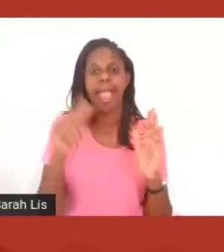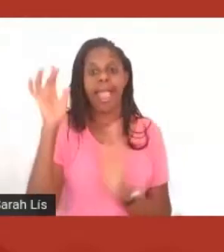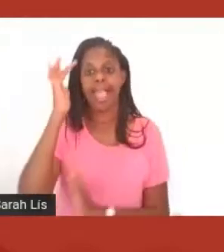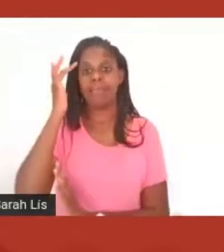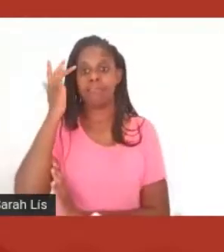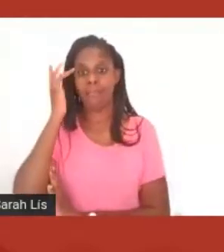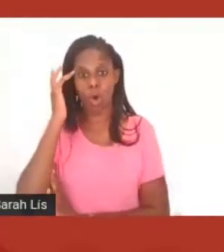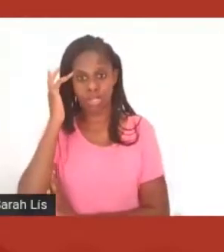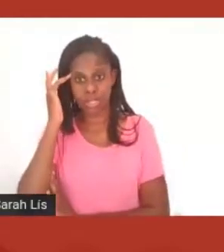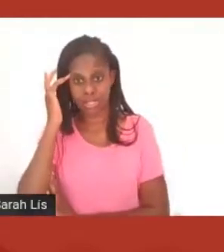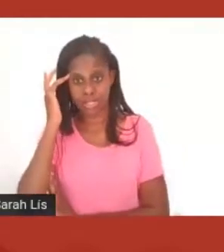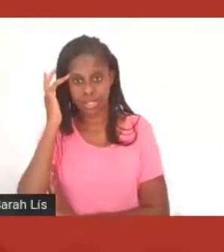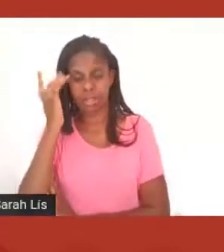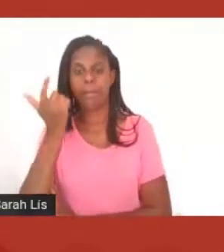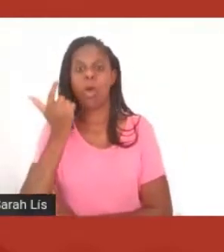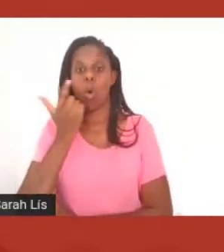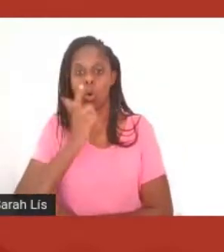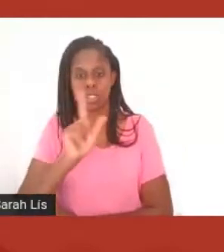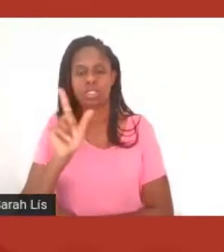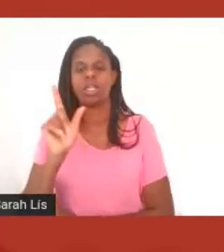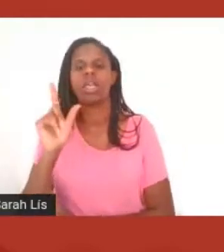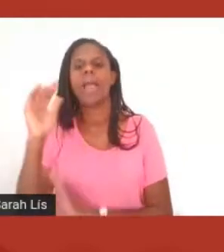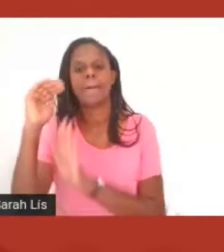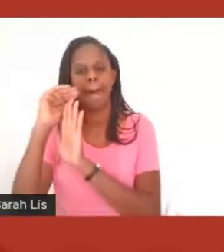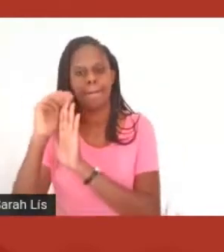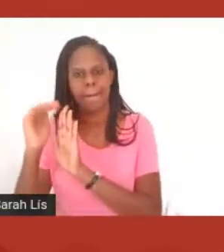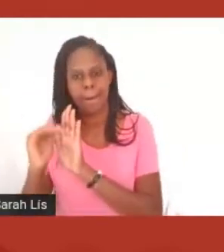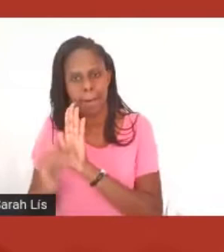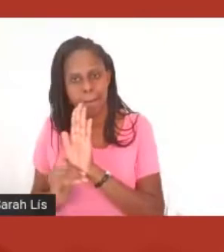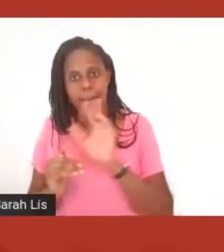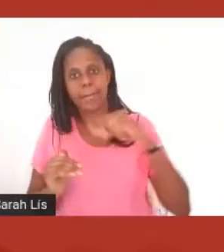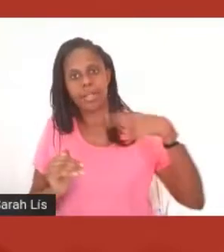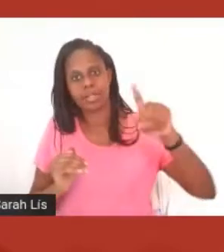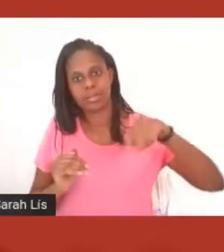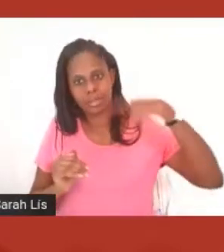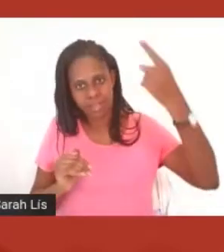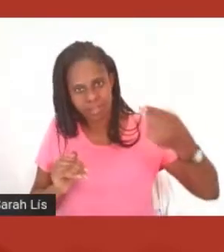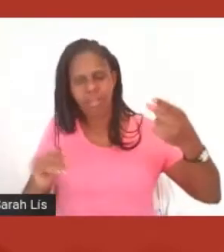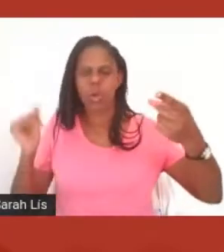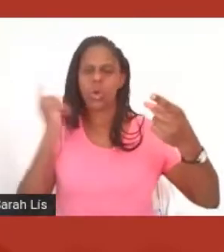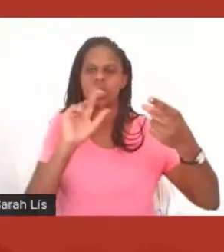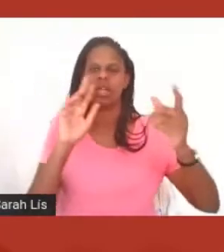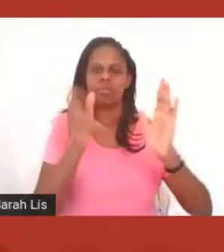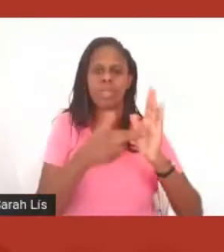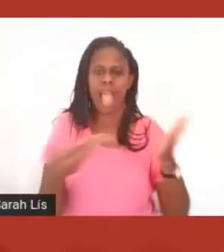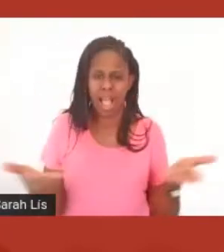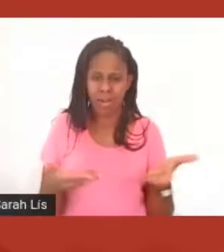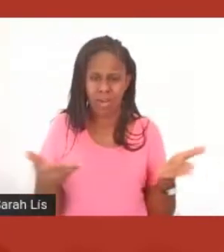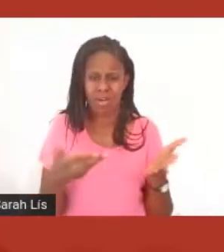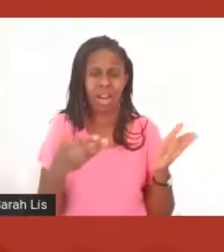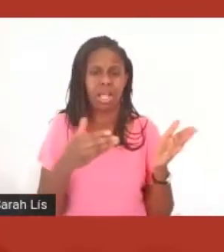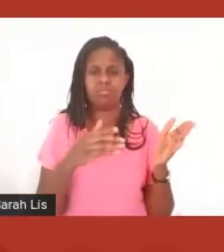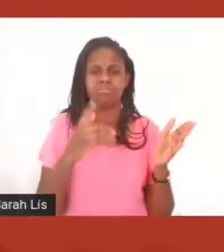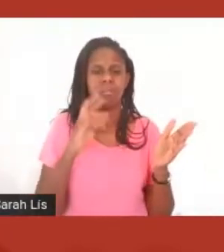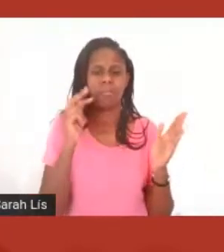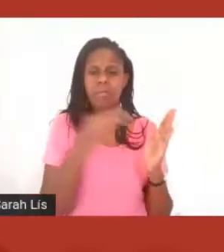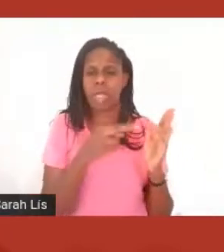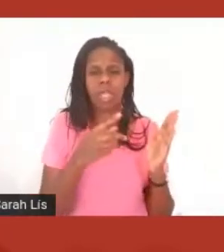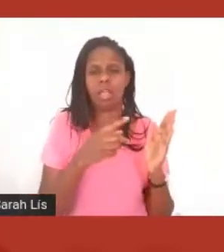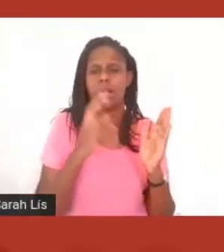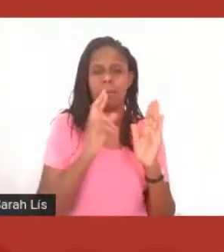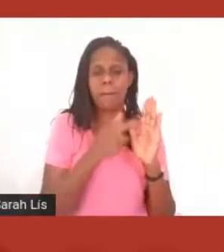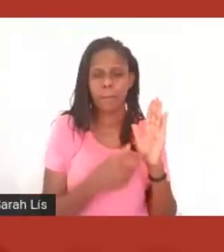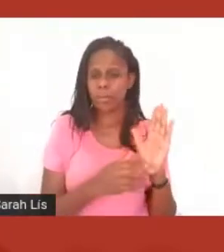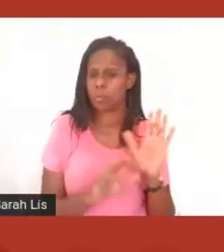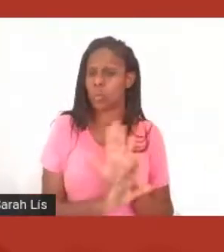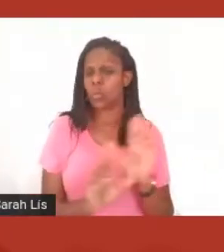depois nos aprofundarmos para a próxima semana. Então, não fiquem preocupados hoje em consultar nada, lembrando que a oficina, essa